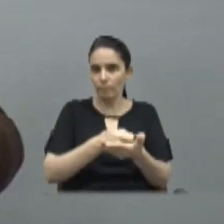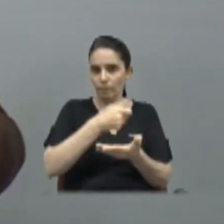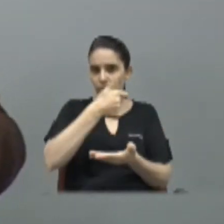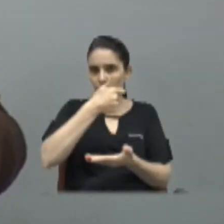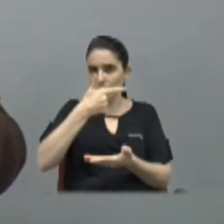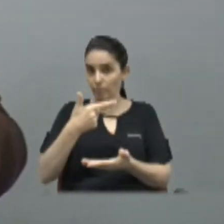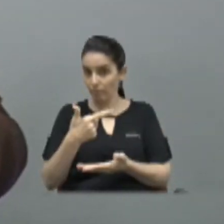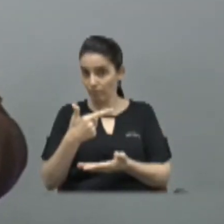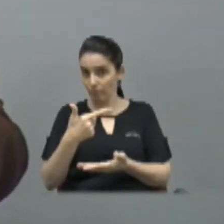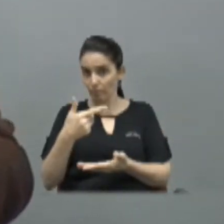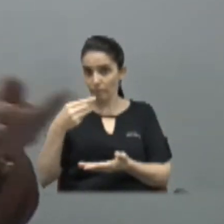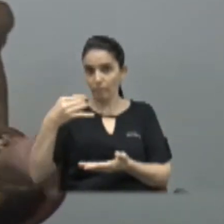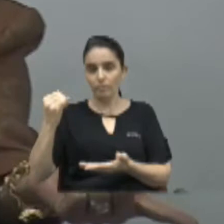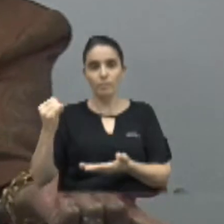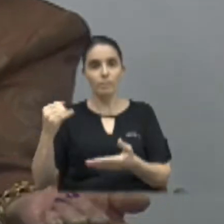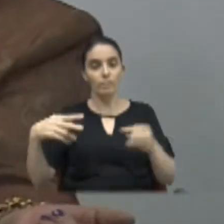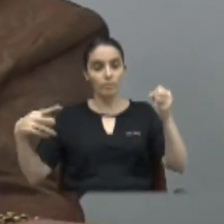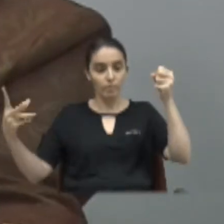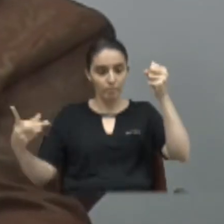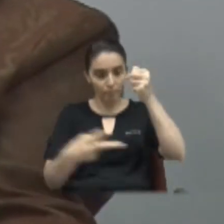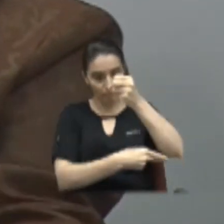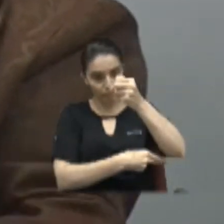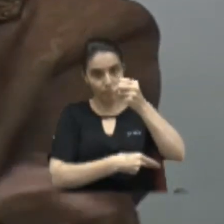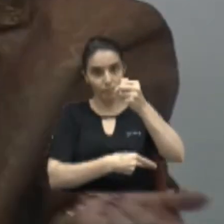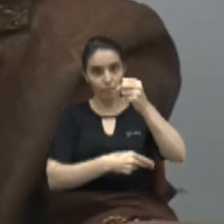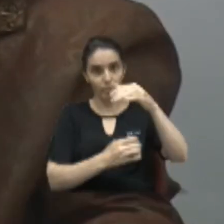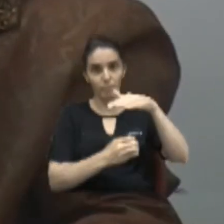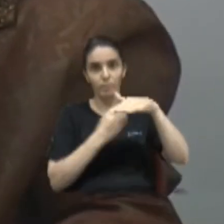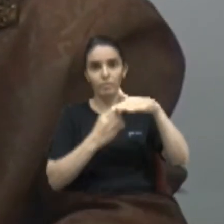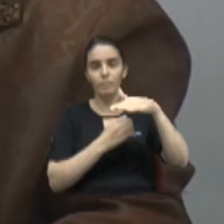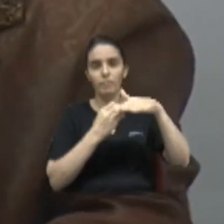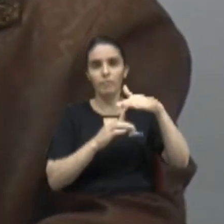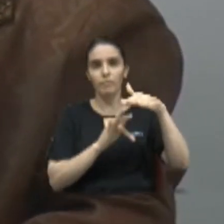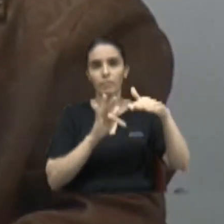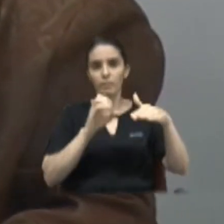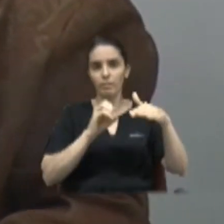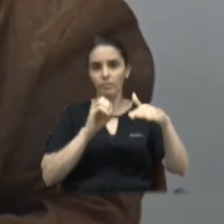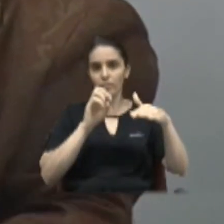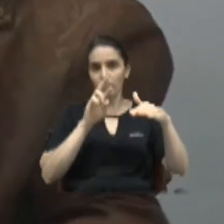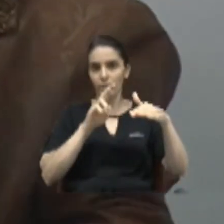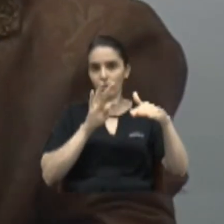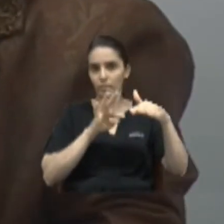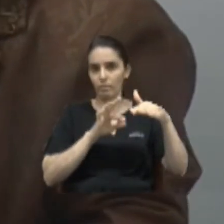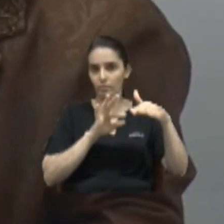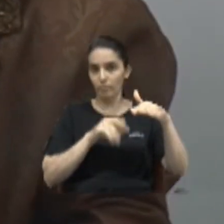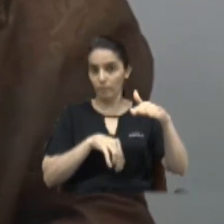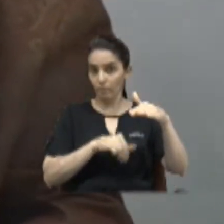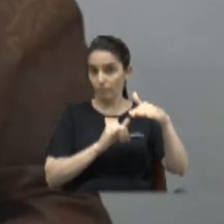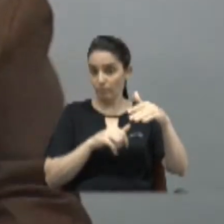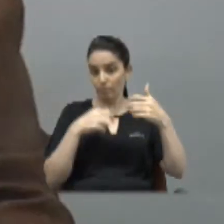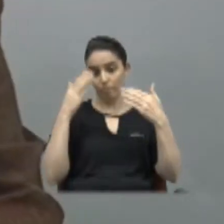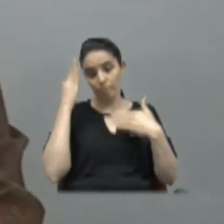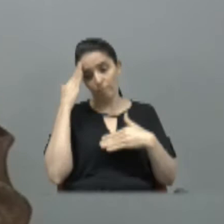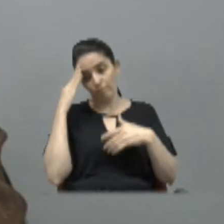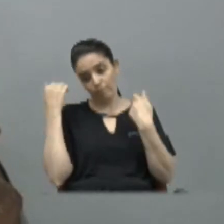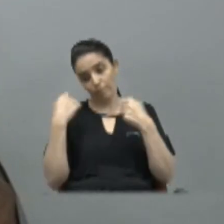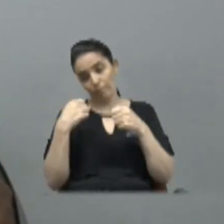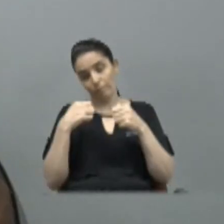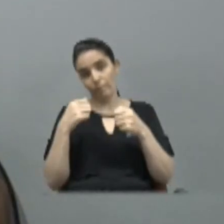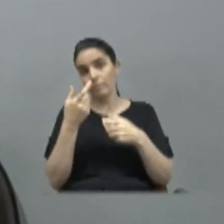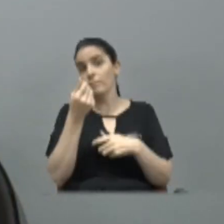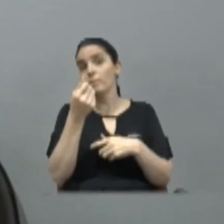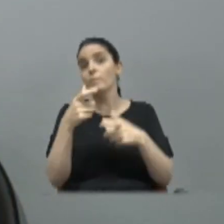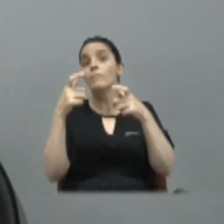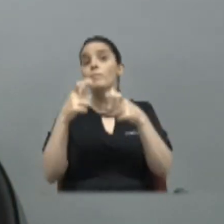para Forti, para cortar os matos, que não está cortando também? Onde está esse dinheiro? Precisamos saber onde está esse dinheiro.